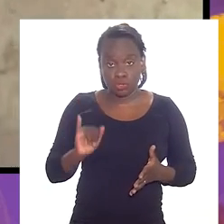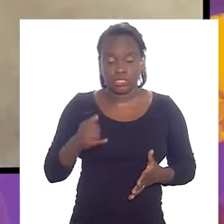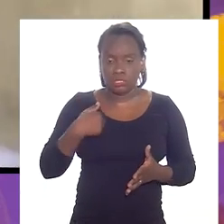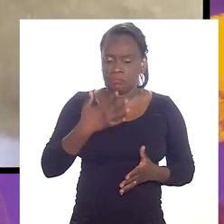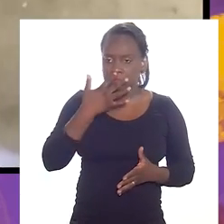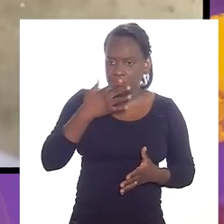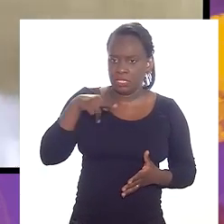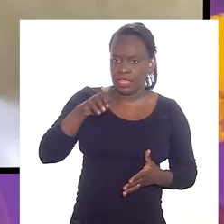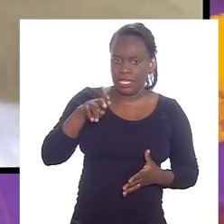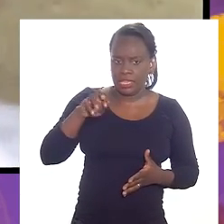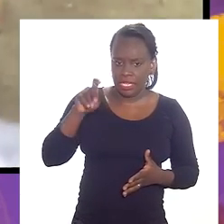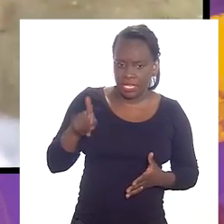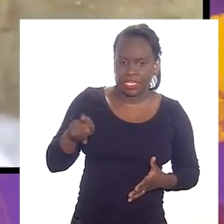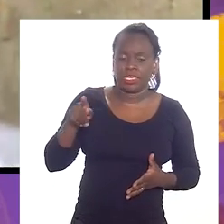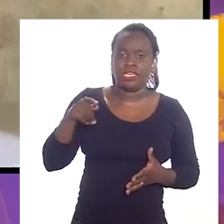de